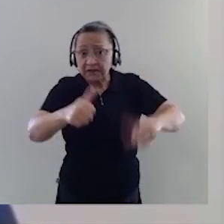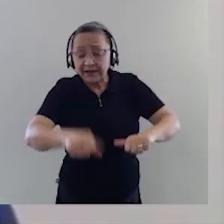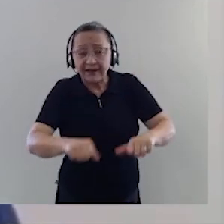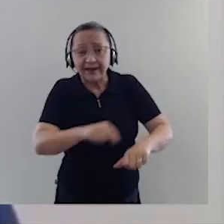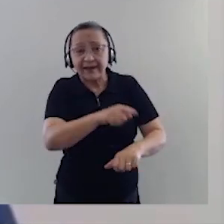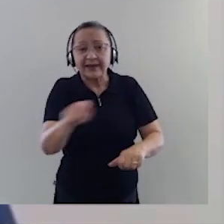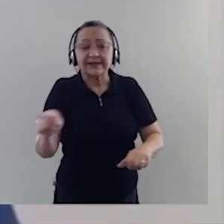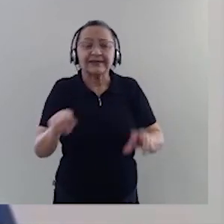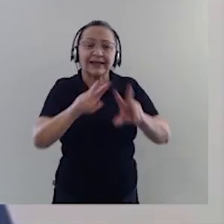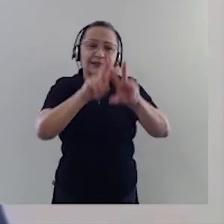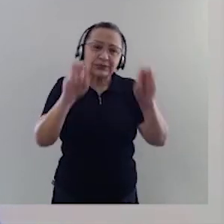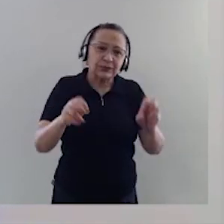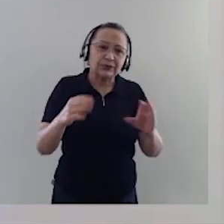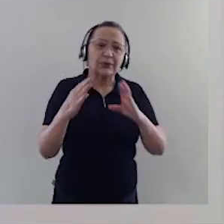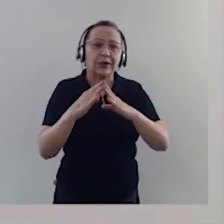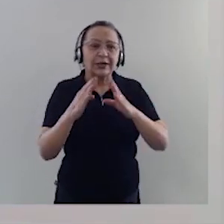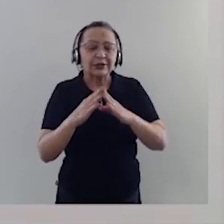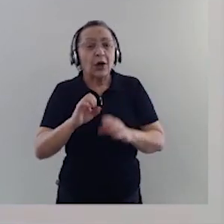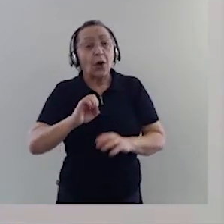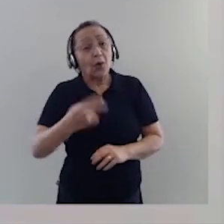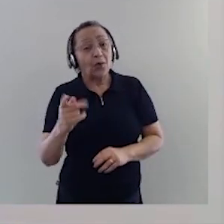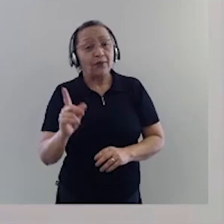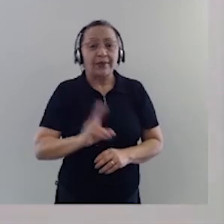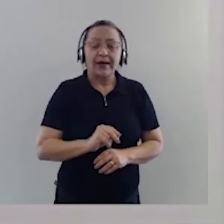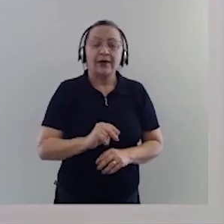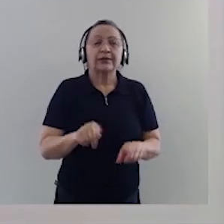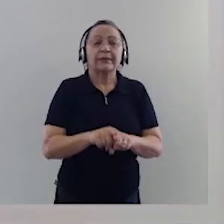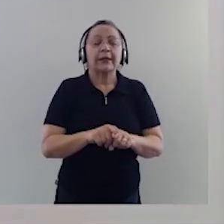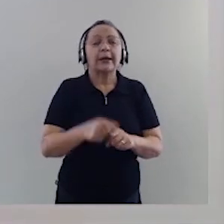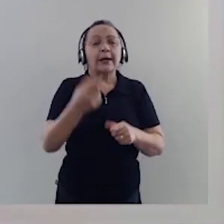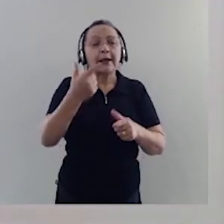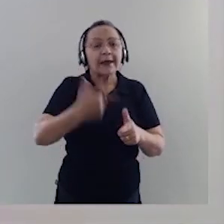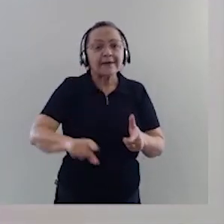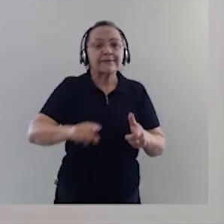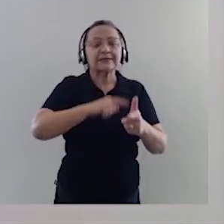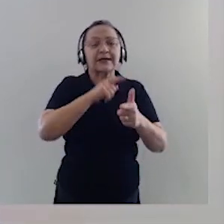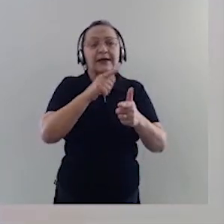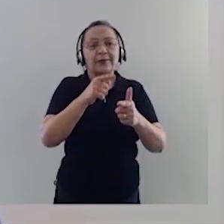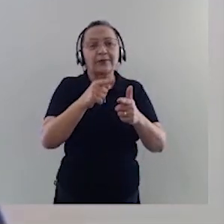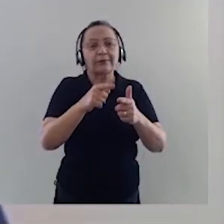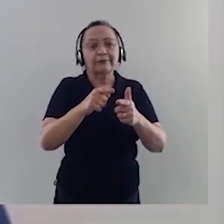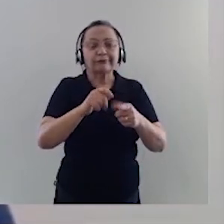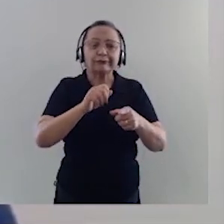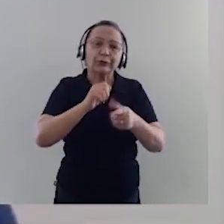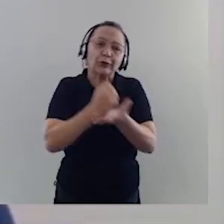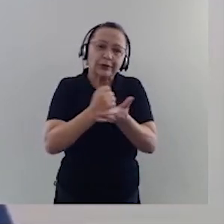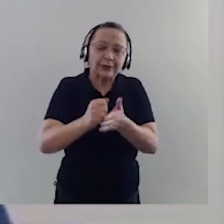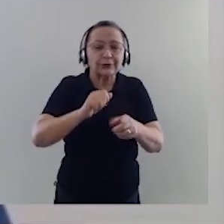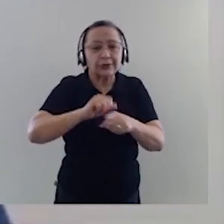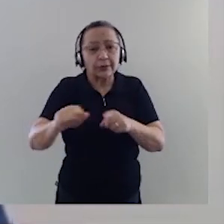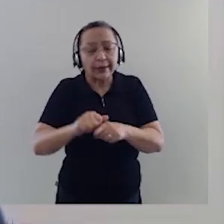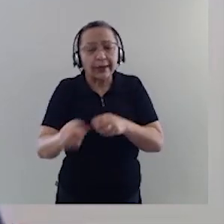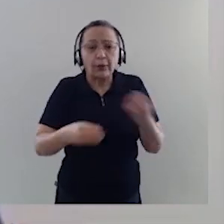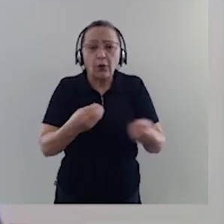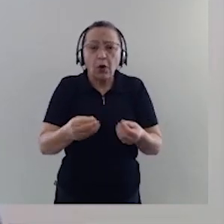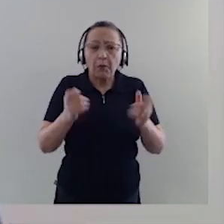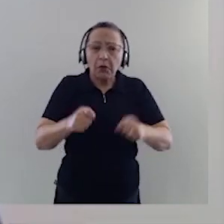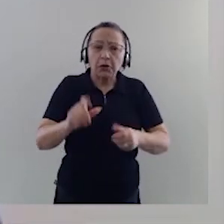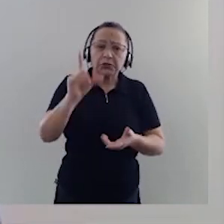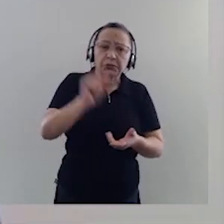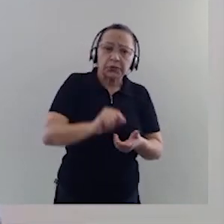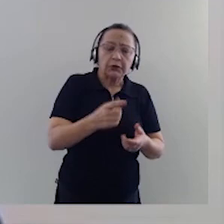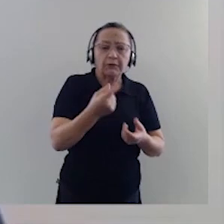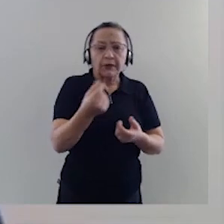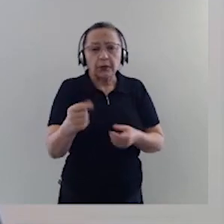questão da moratória ou não, a revisão judicial do aluguel, em que medida a jurisprudência vai